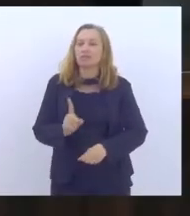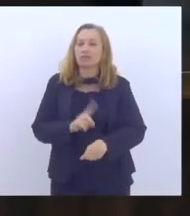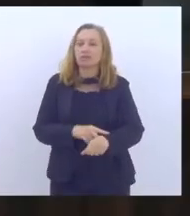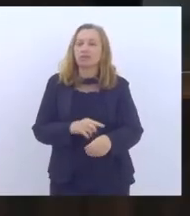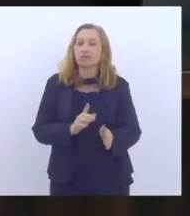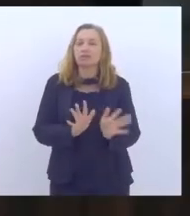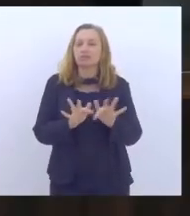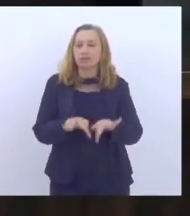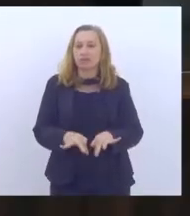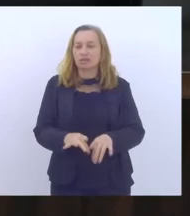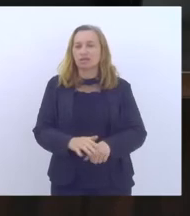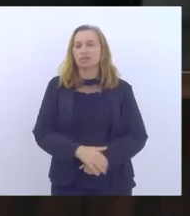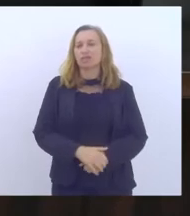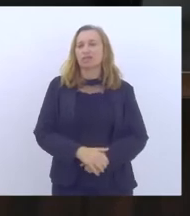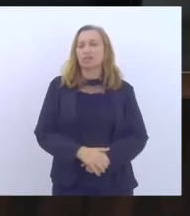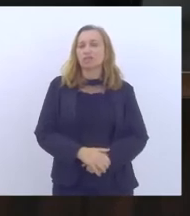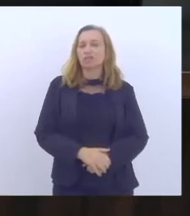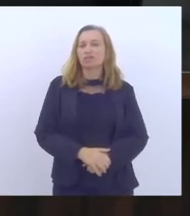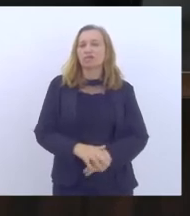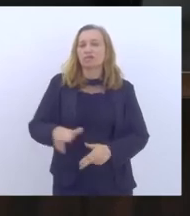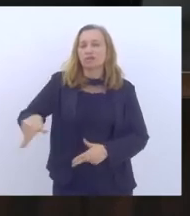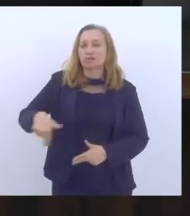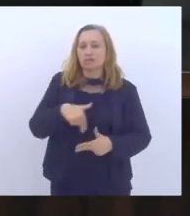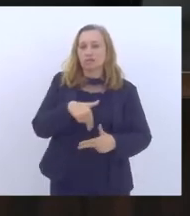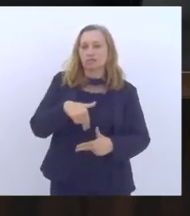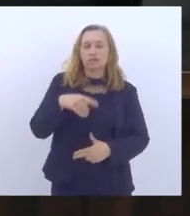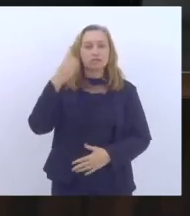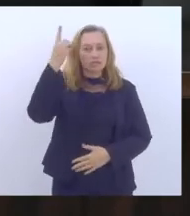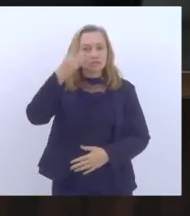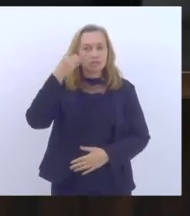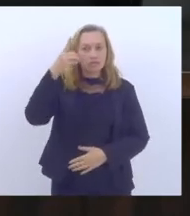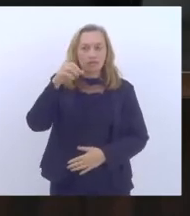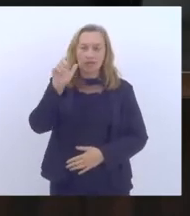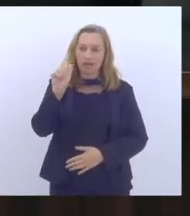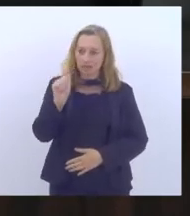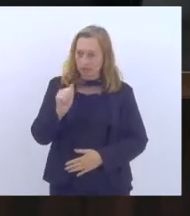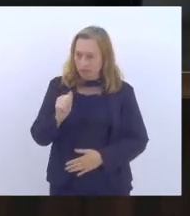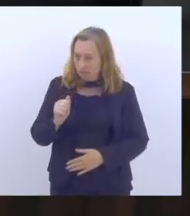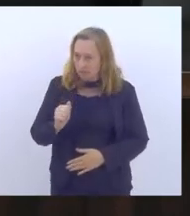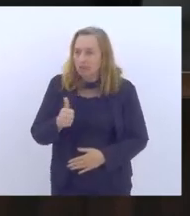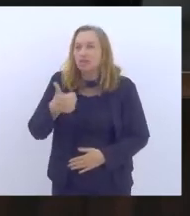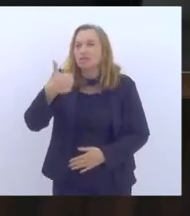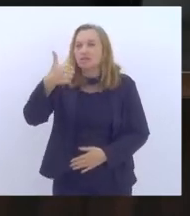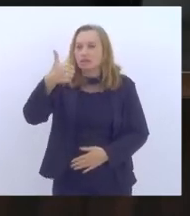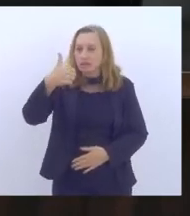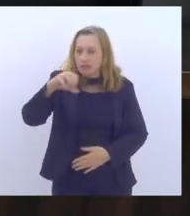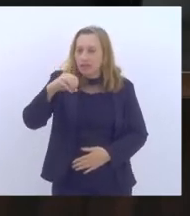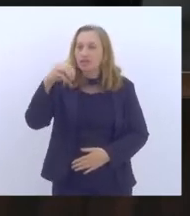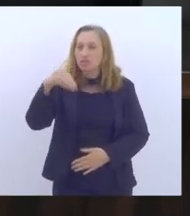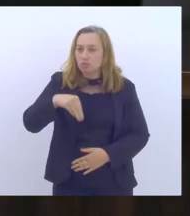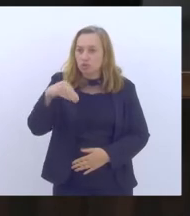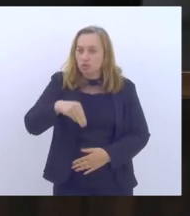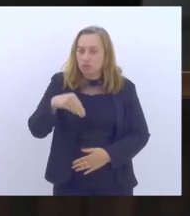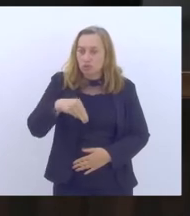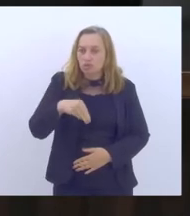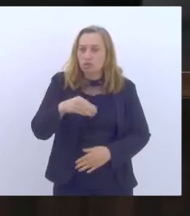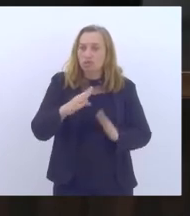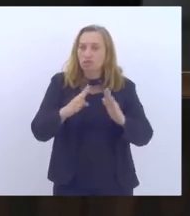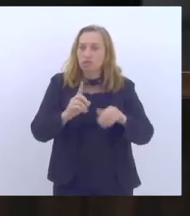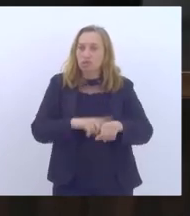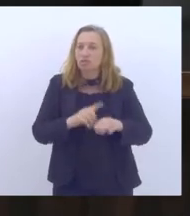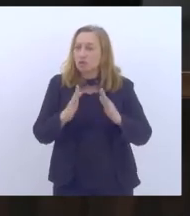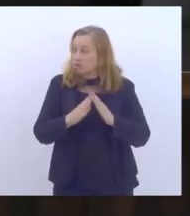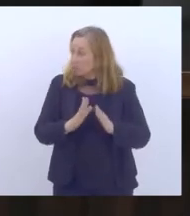expediente final próximo orador inscrito a nobre deputada Alana Passos vossa excelência dispõe de dez minutos e